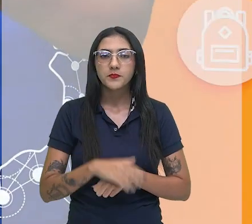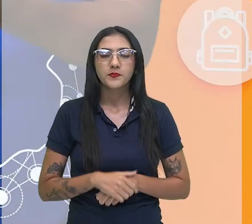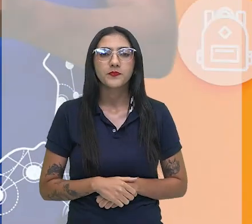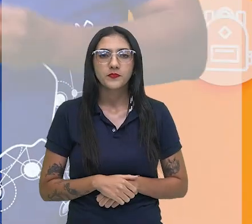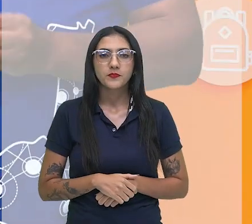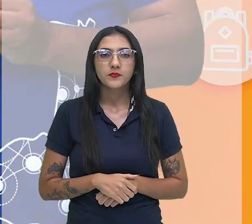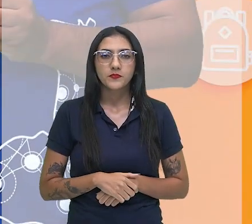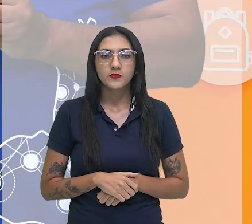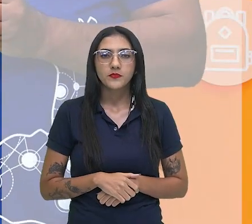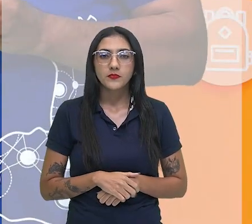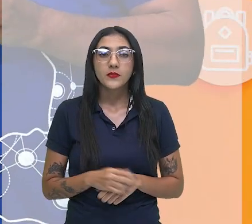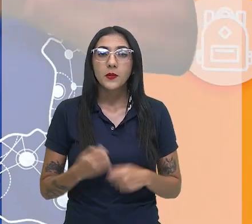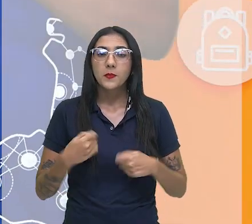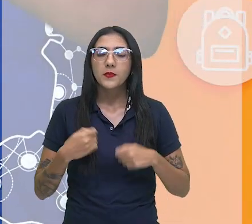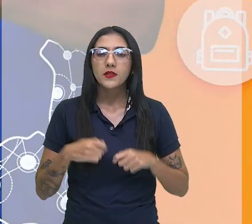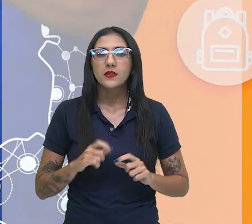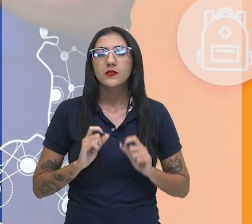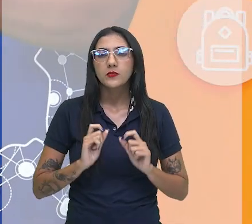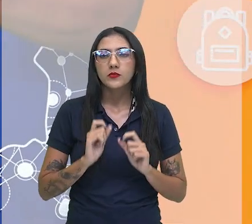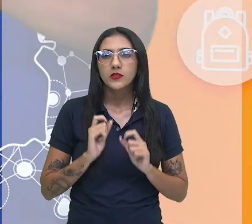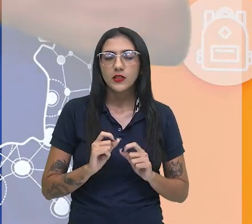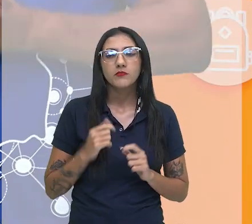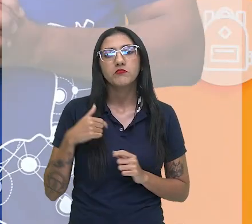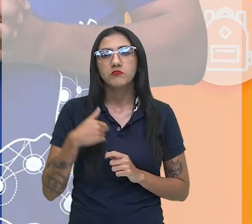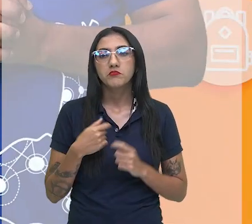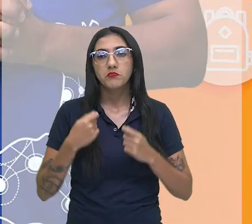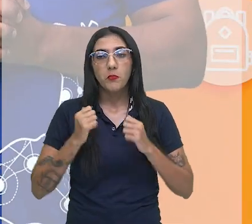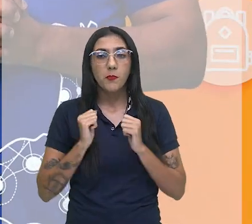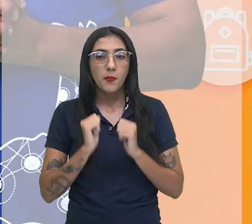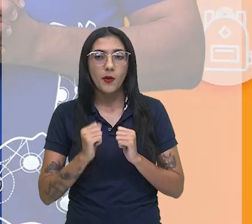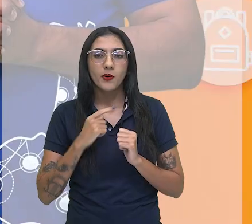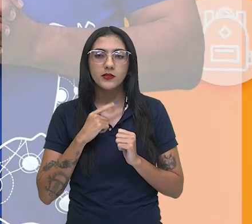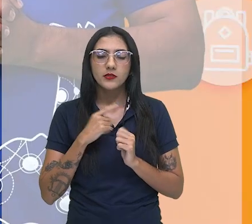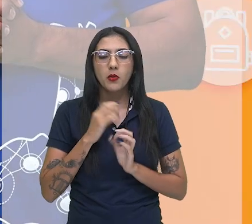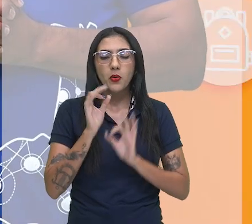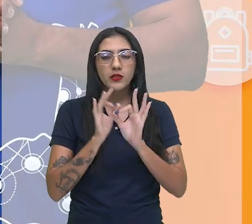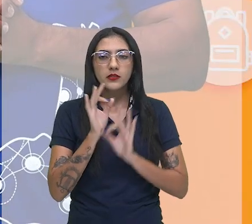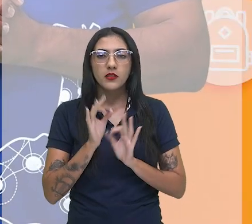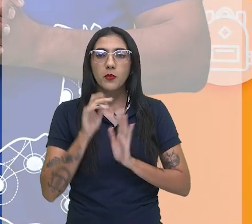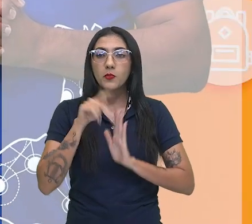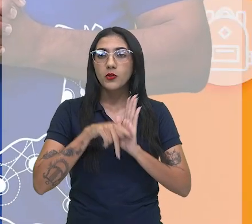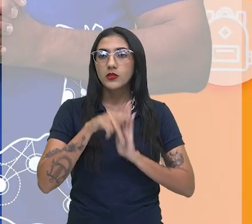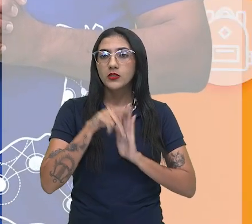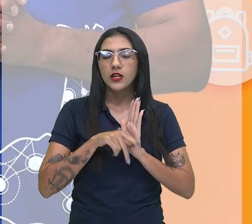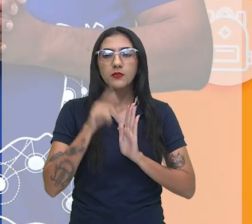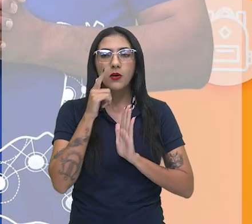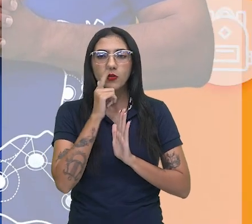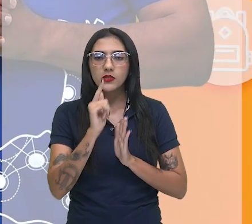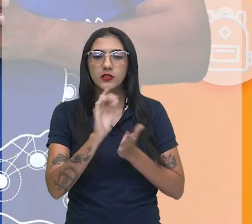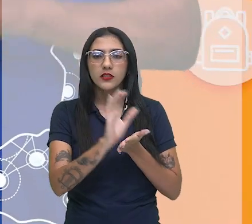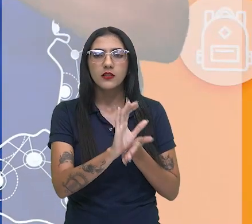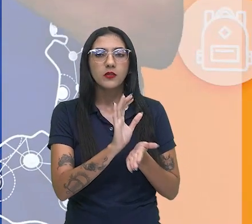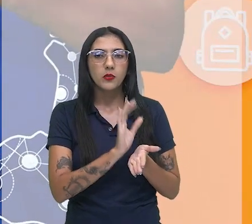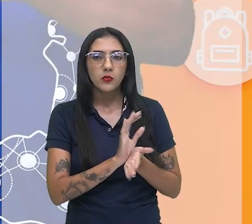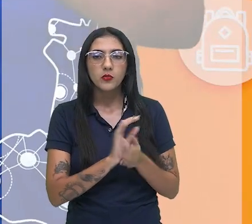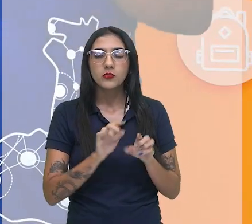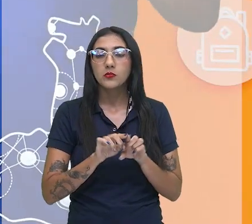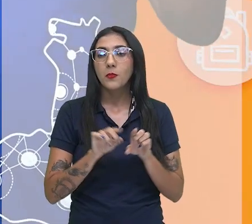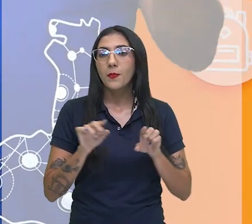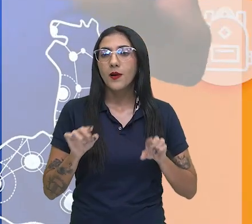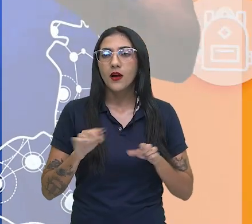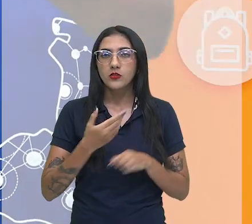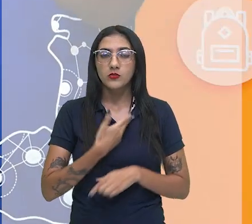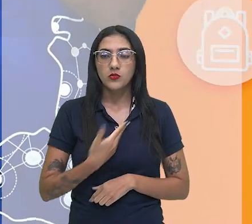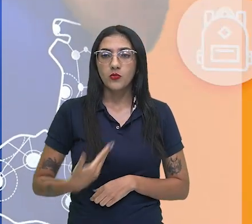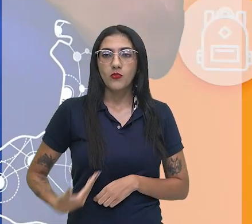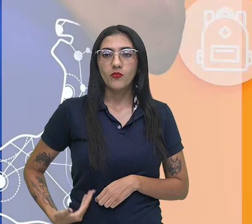Recursos, tem que ter recursos, né? Aí a gente pode recorrer, né? Fazer projetos para buscar recursos. Mas o governo, né? O